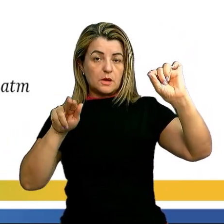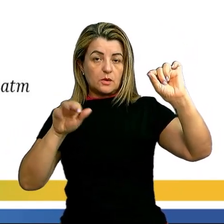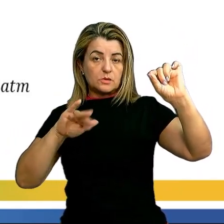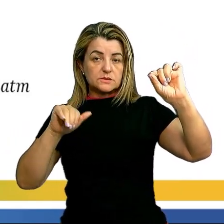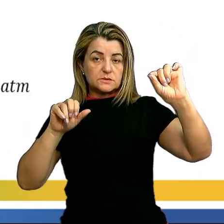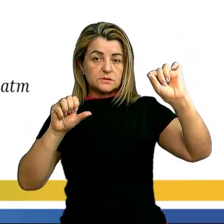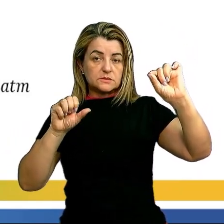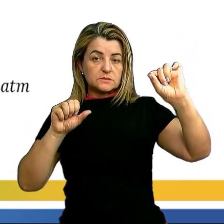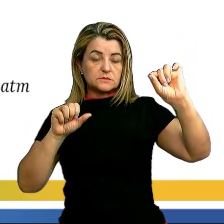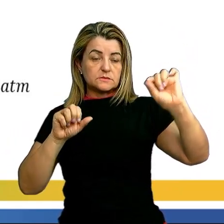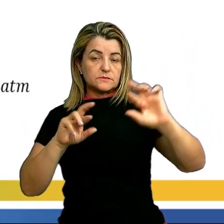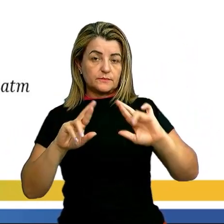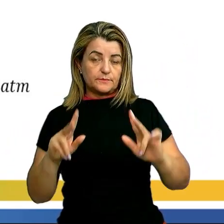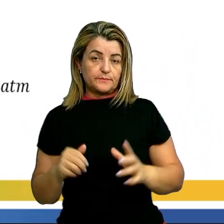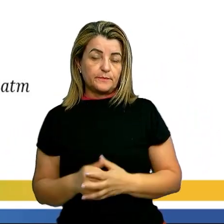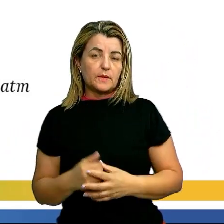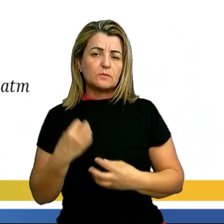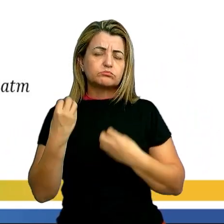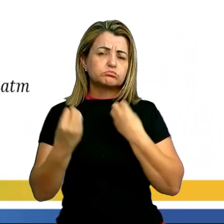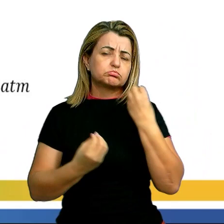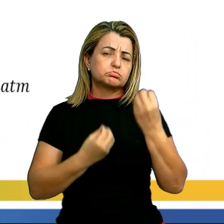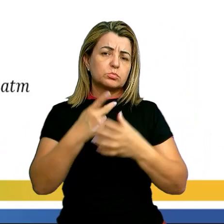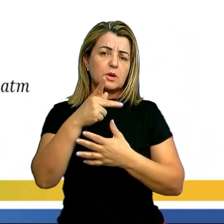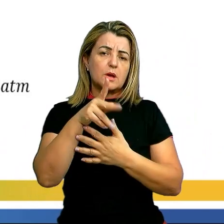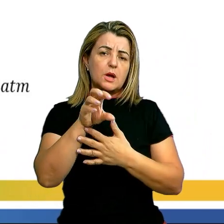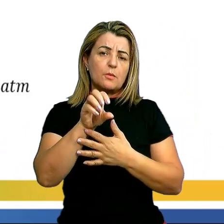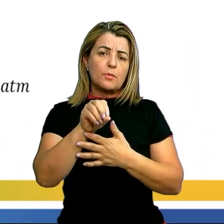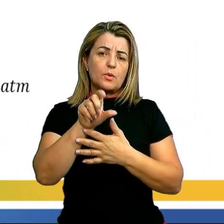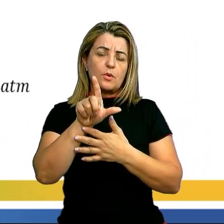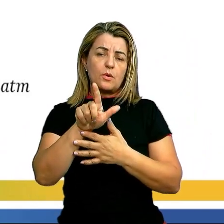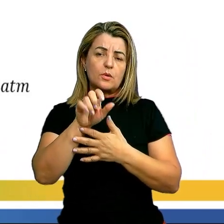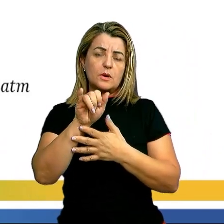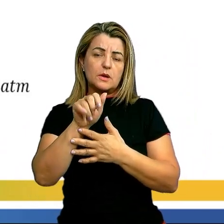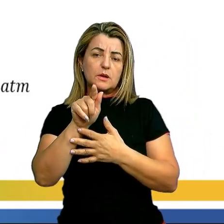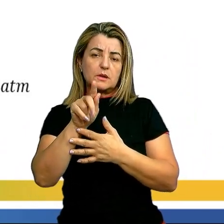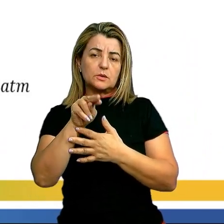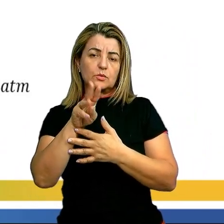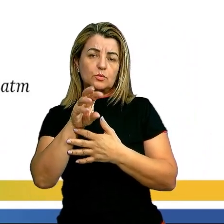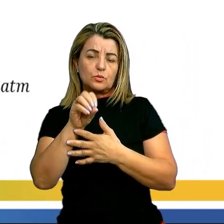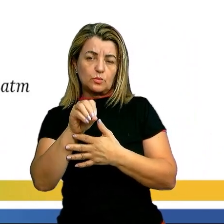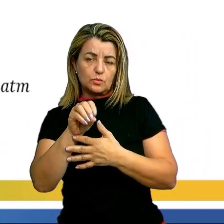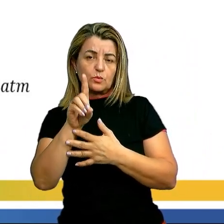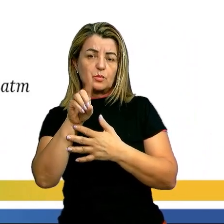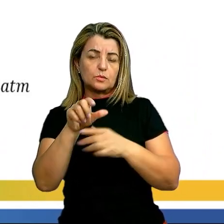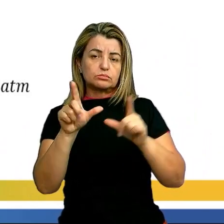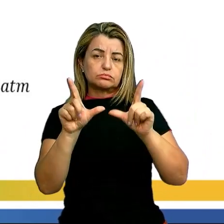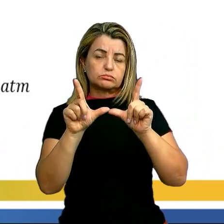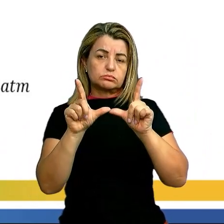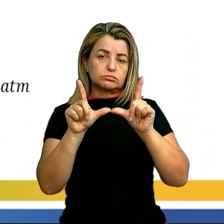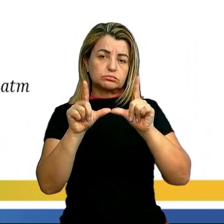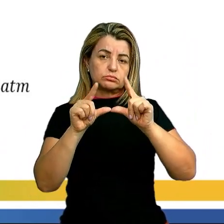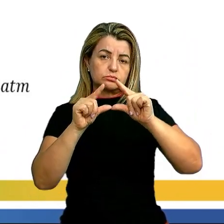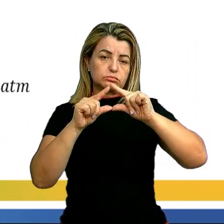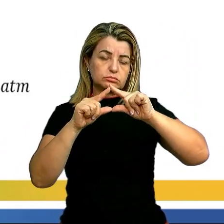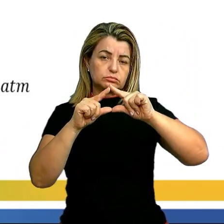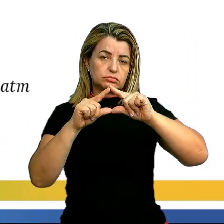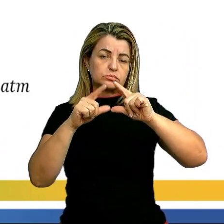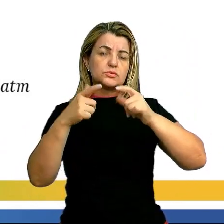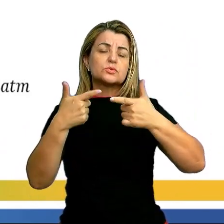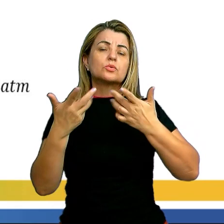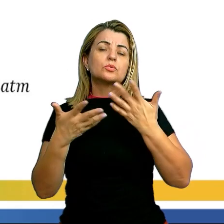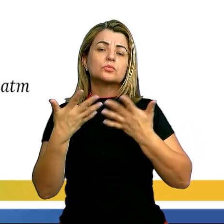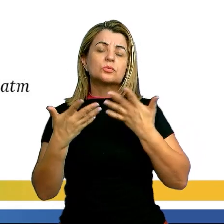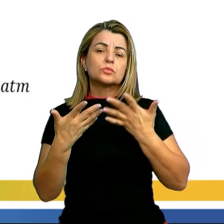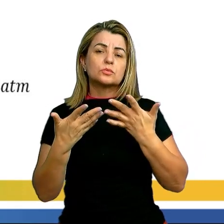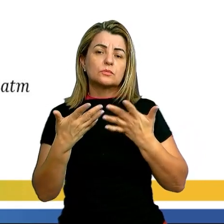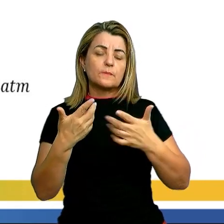Vamos resolver. Como o polígono é um triângulo de base 16 e altura 20, de onde é que nós tiramos esse valor? Vamos